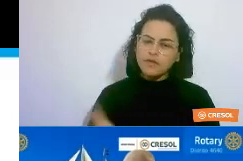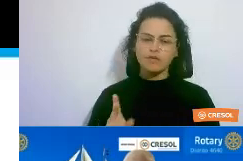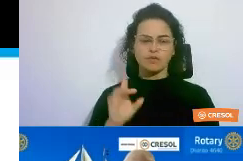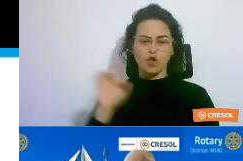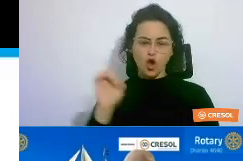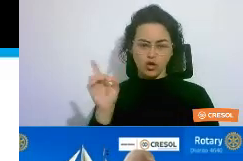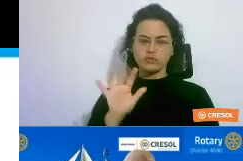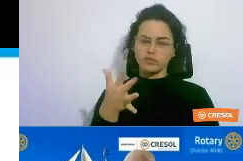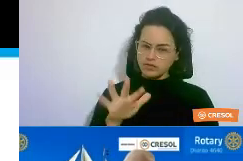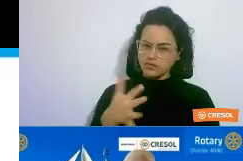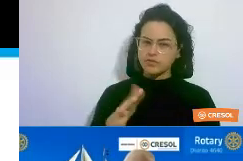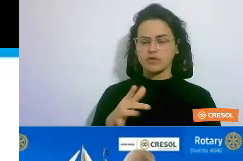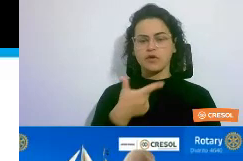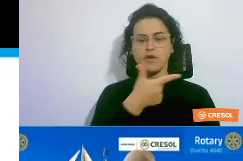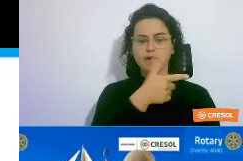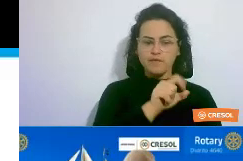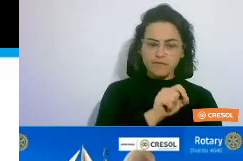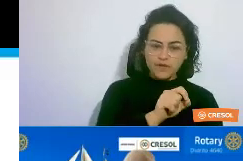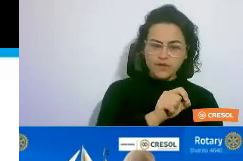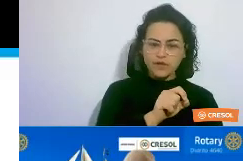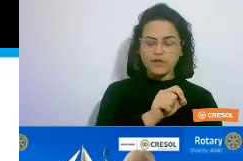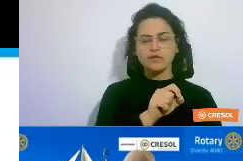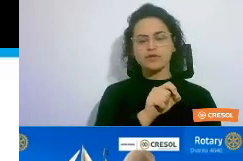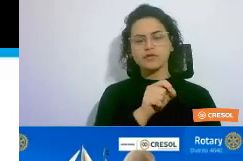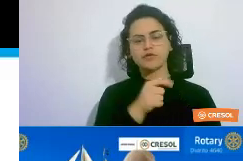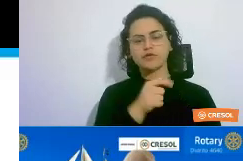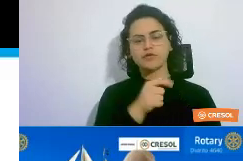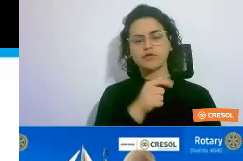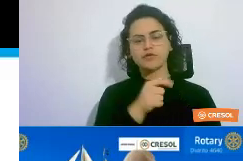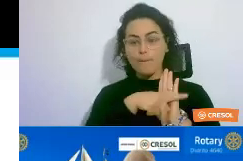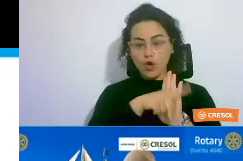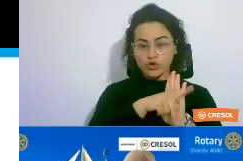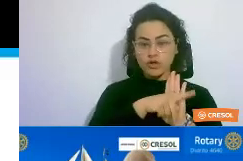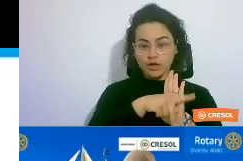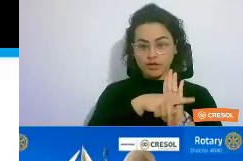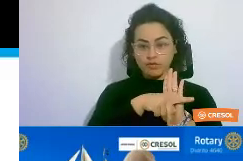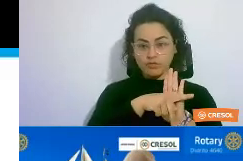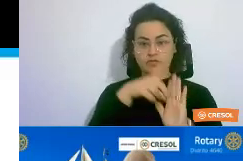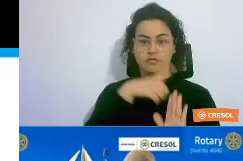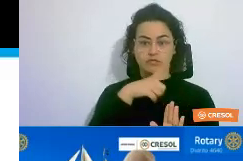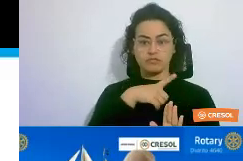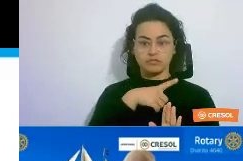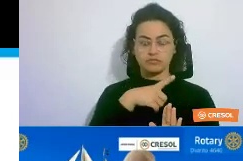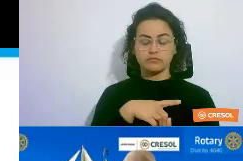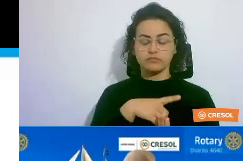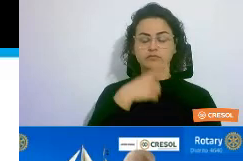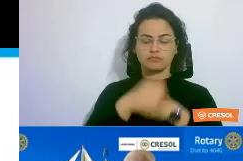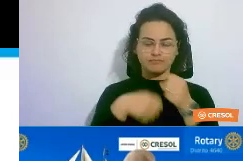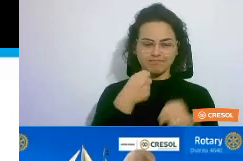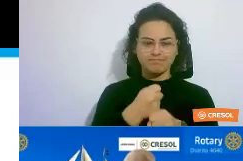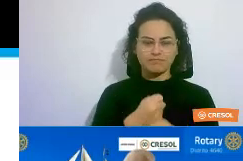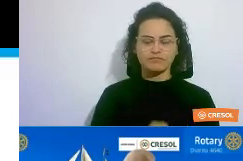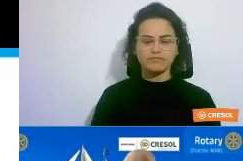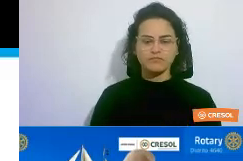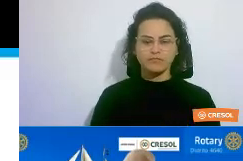em média de 20 a 25 projetos distritais todos os anos. A gente tem